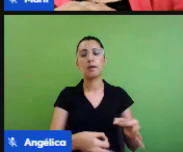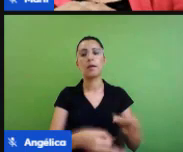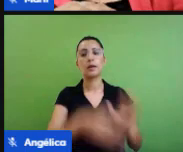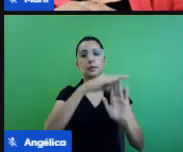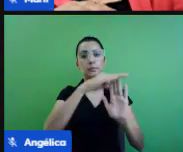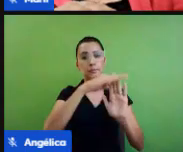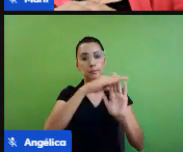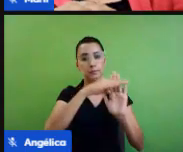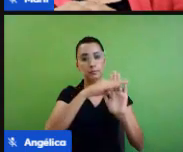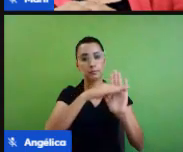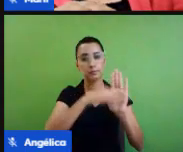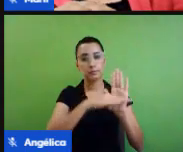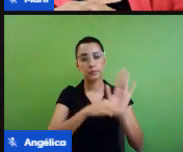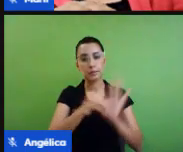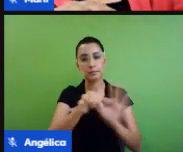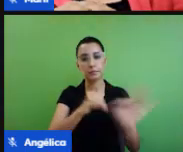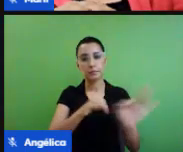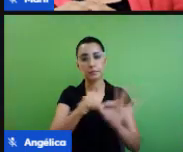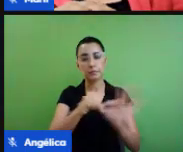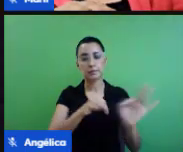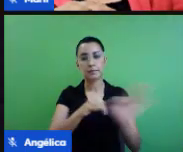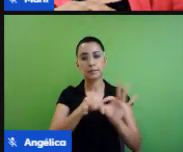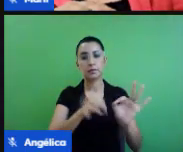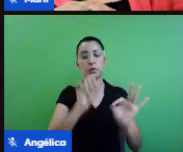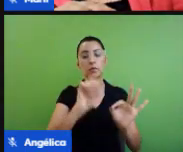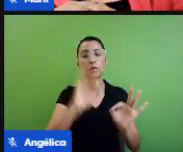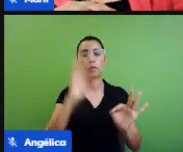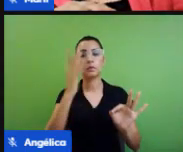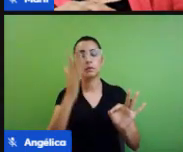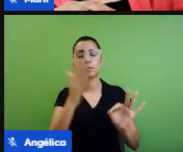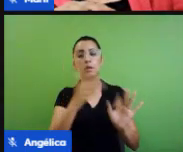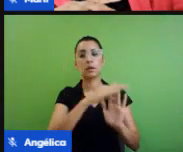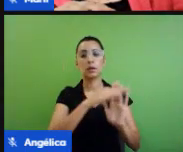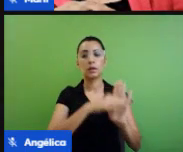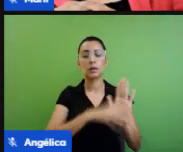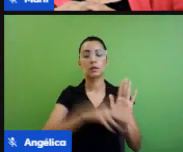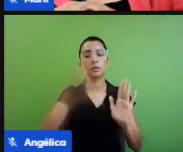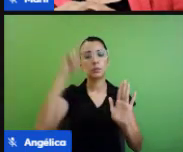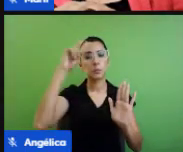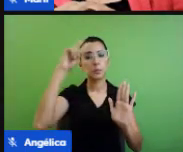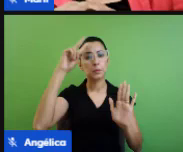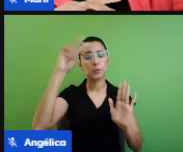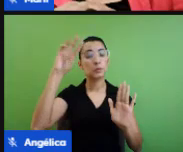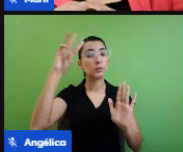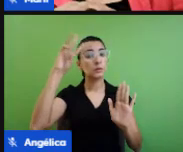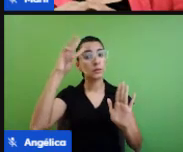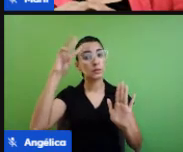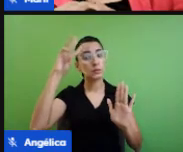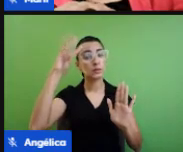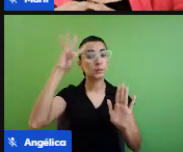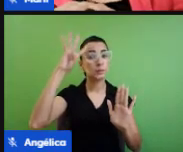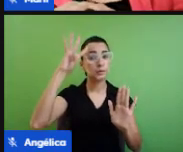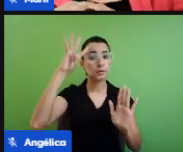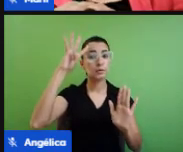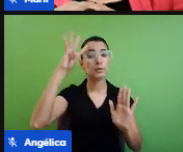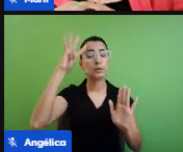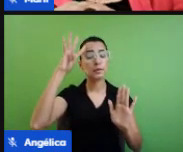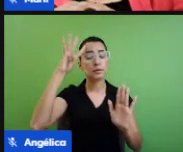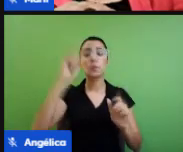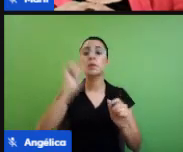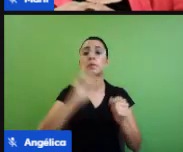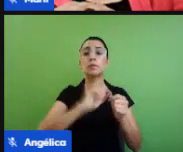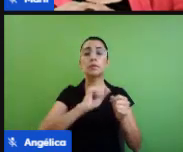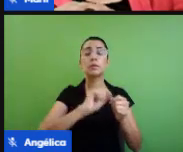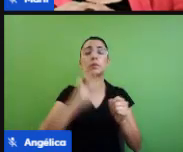todinho o planejamento, o que vai acontecer na segunda-feira, o que vai acontecer na terça, na quarta, o que eles vão